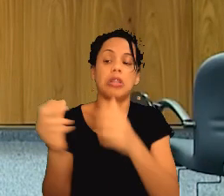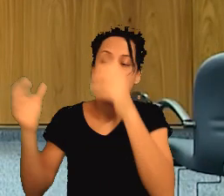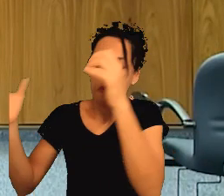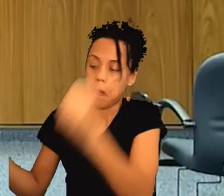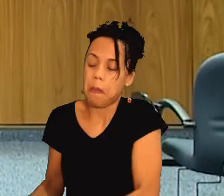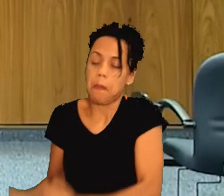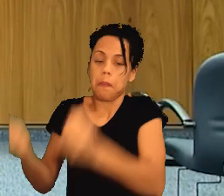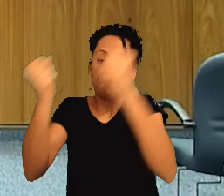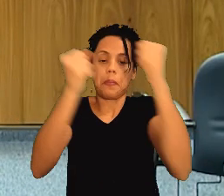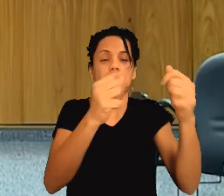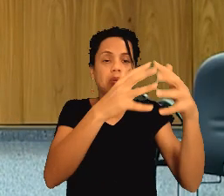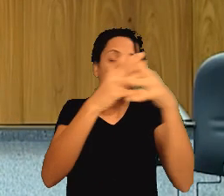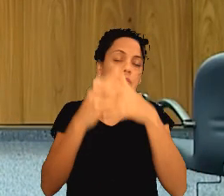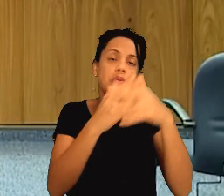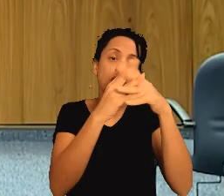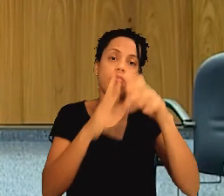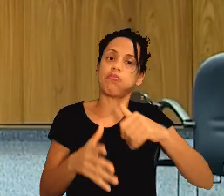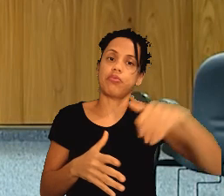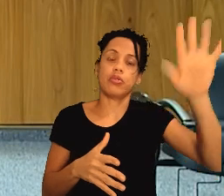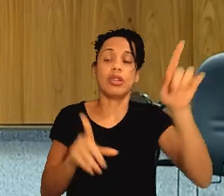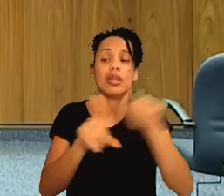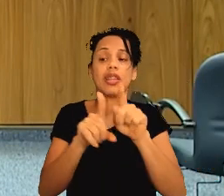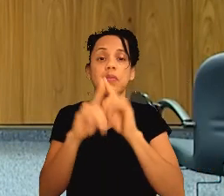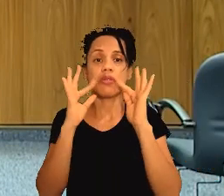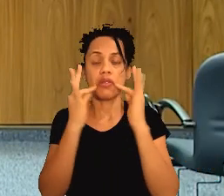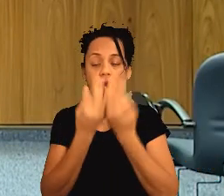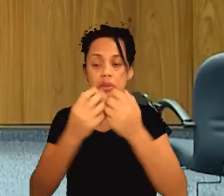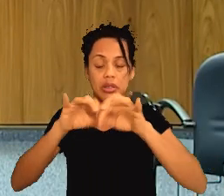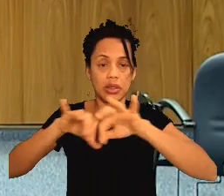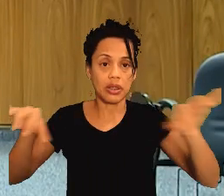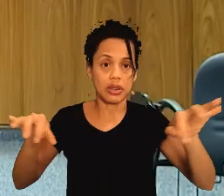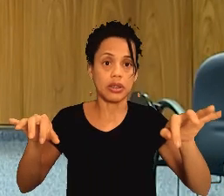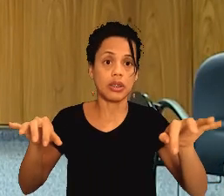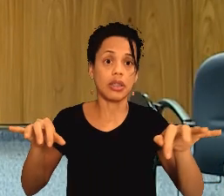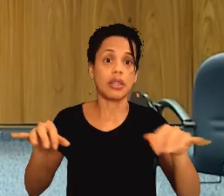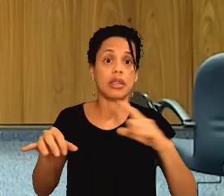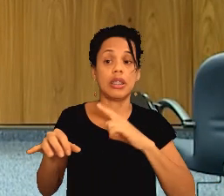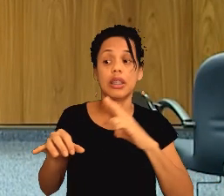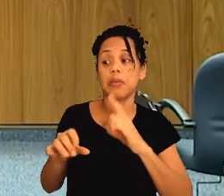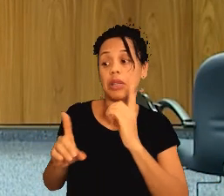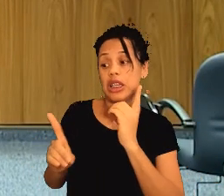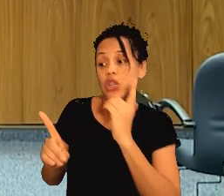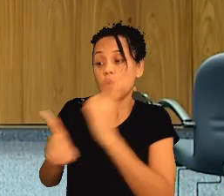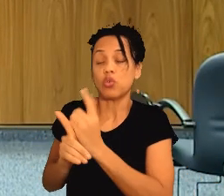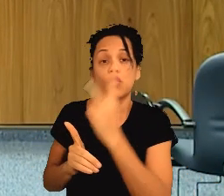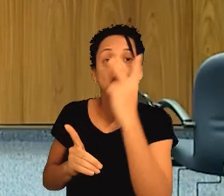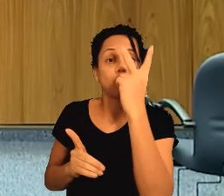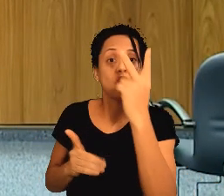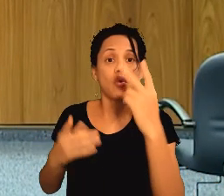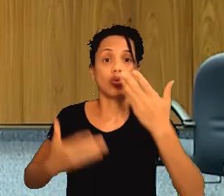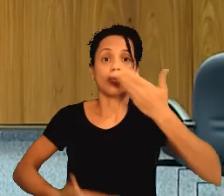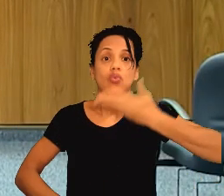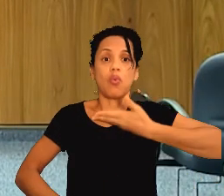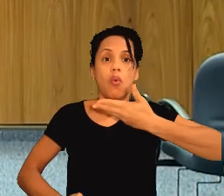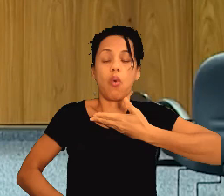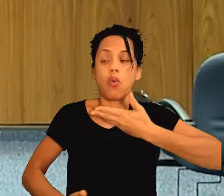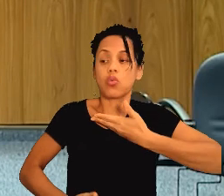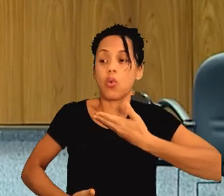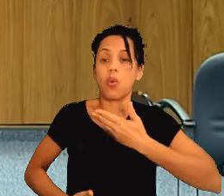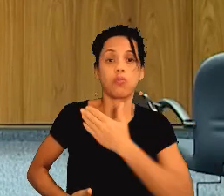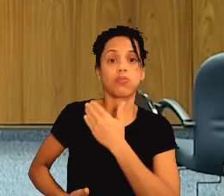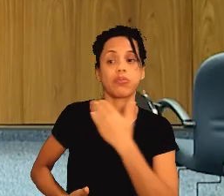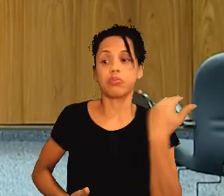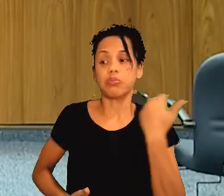e que, depois da retirada dos familiares, ainda os indígenas encontraram 2 corpos carbonizados em uma casa queimada